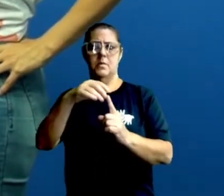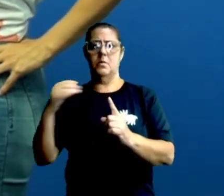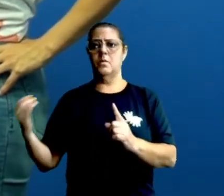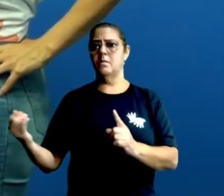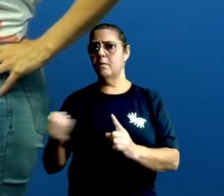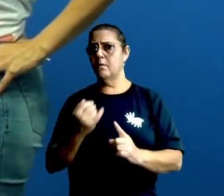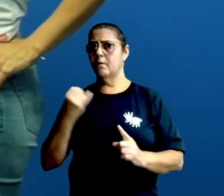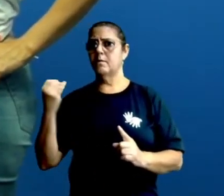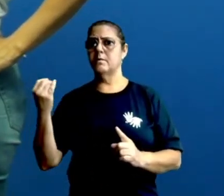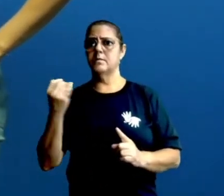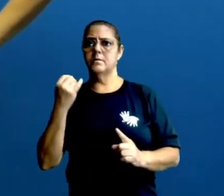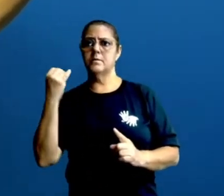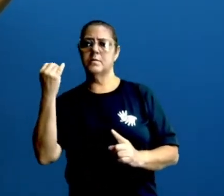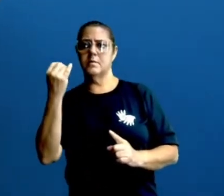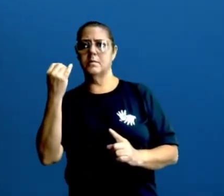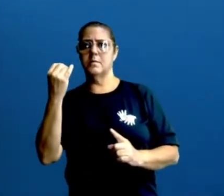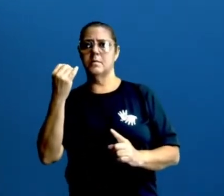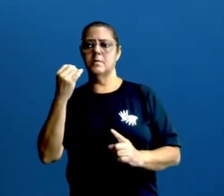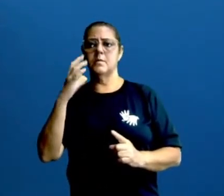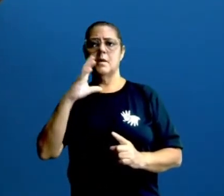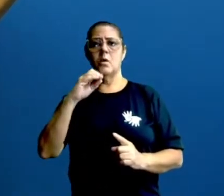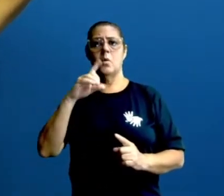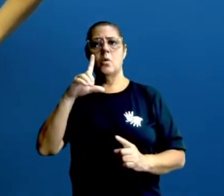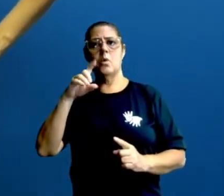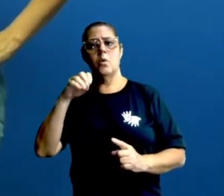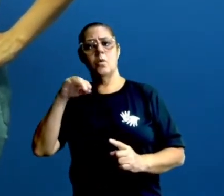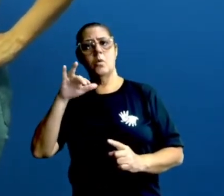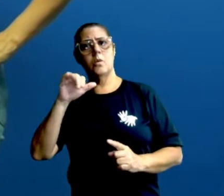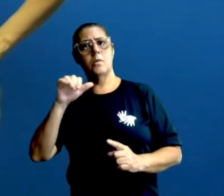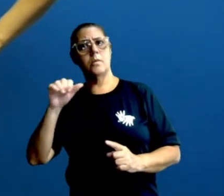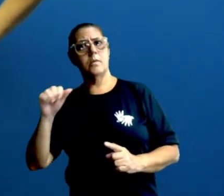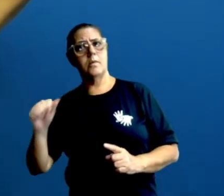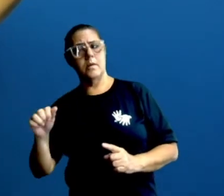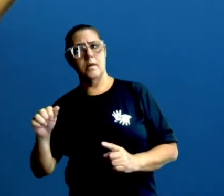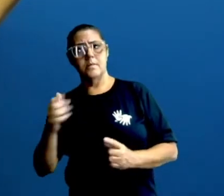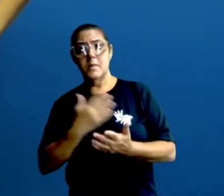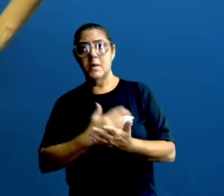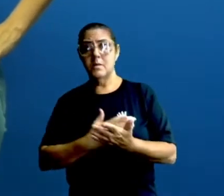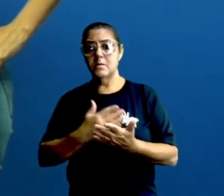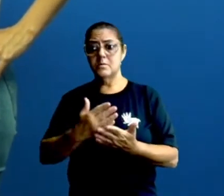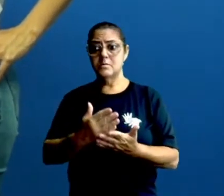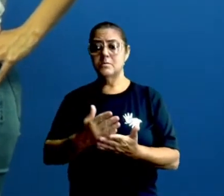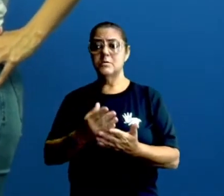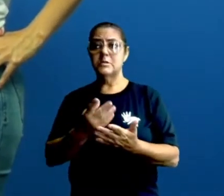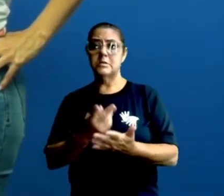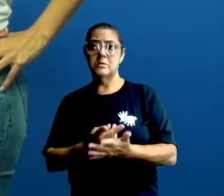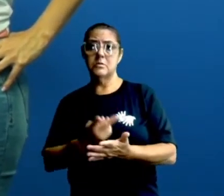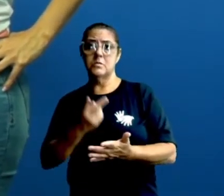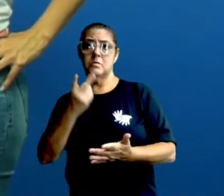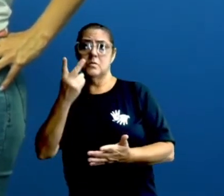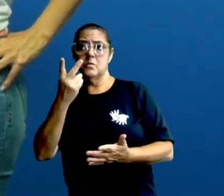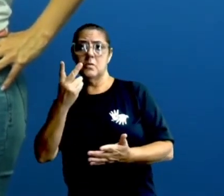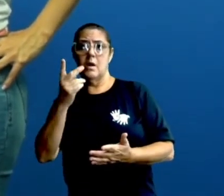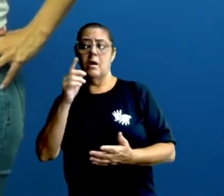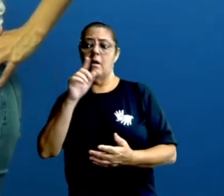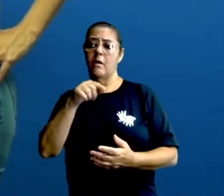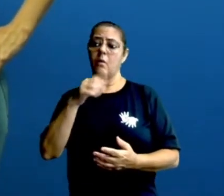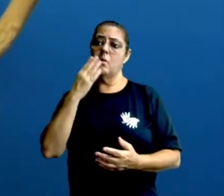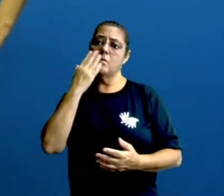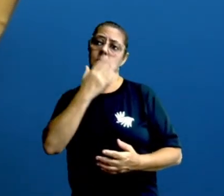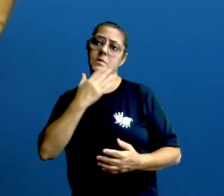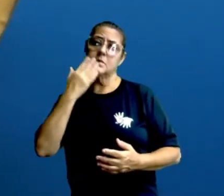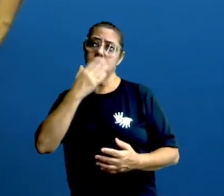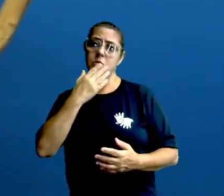período colonial e, a partir dessa implementação desse sistema, que o ciclo do açúcar